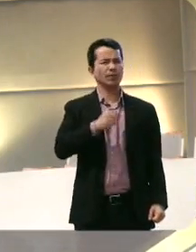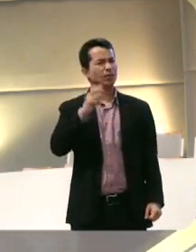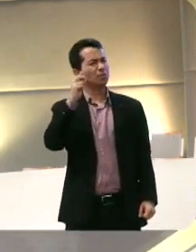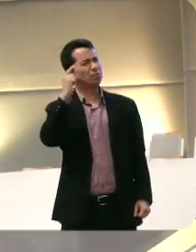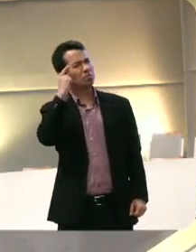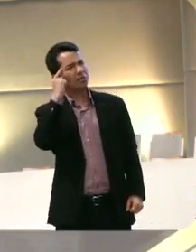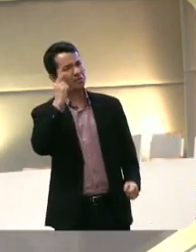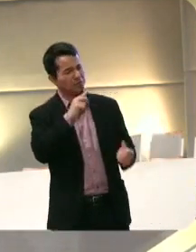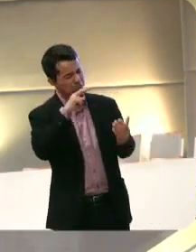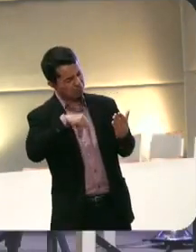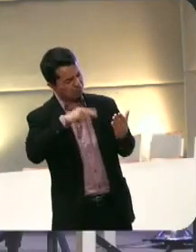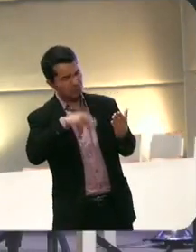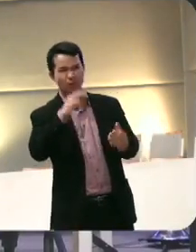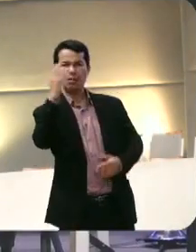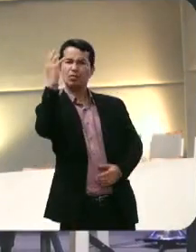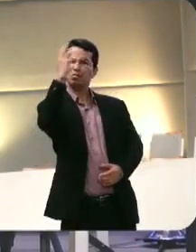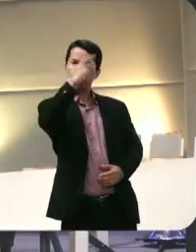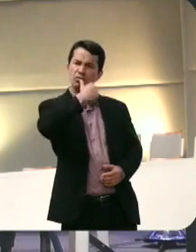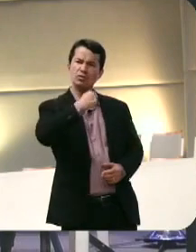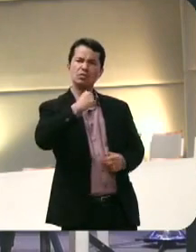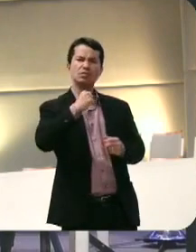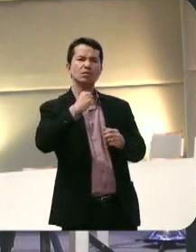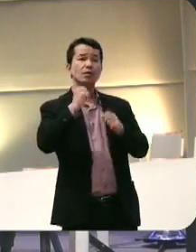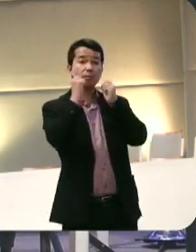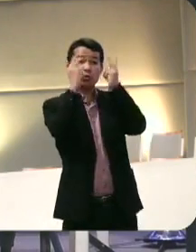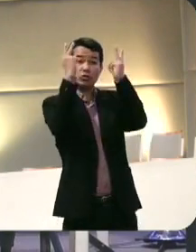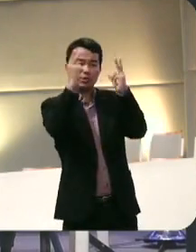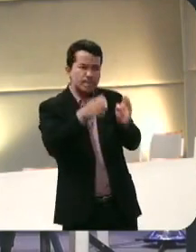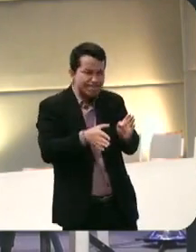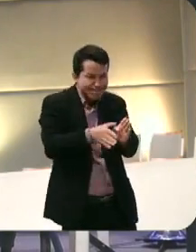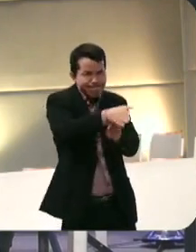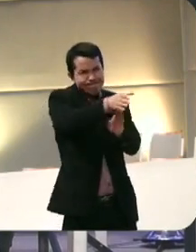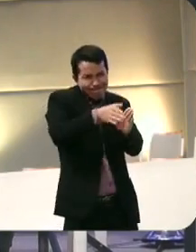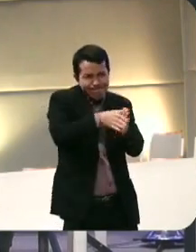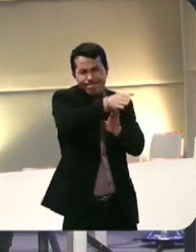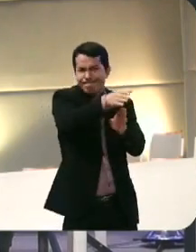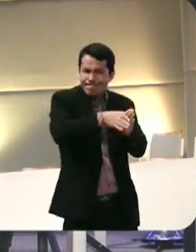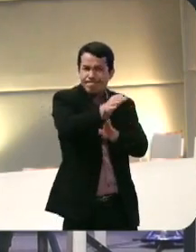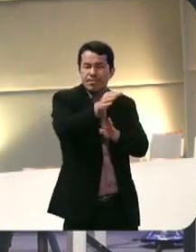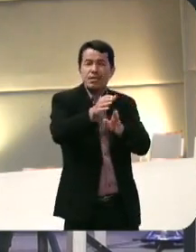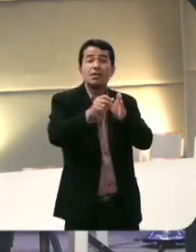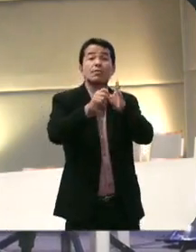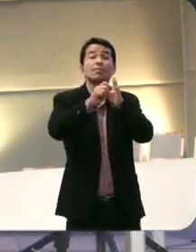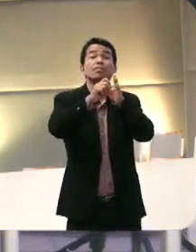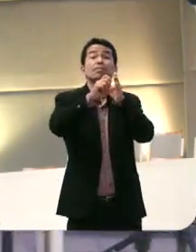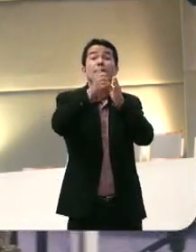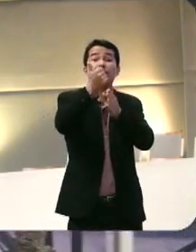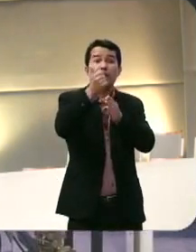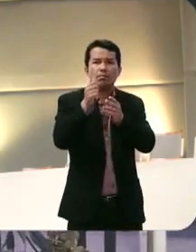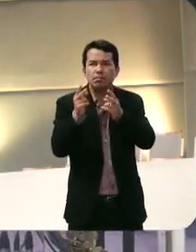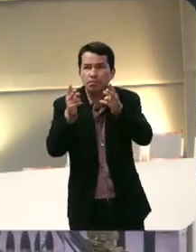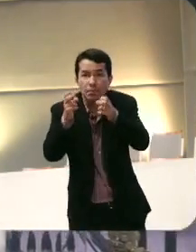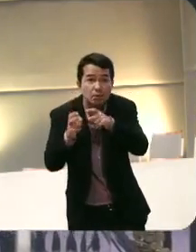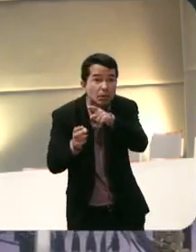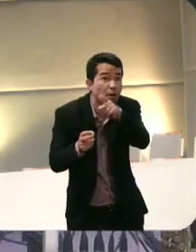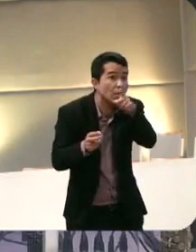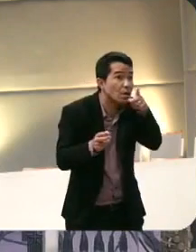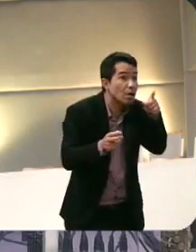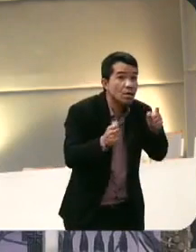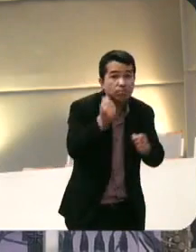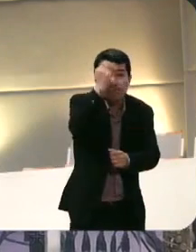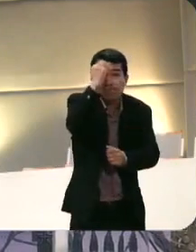Israel em busca da presença de Deus. A primeira coisa que ele faz, depois que há arrependimento, depois que eles tiram